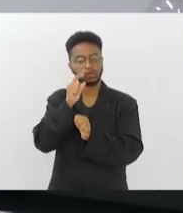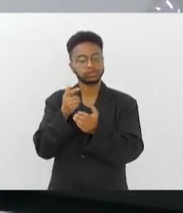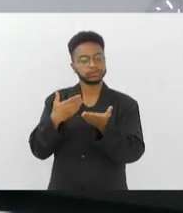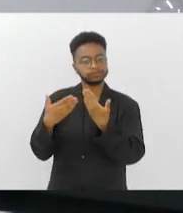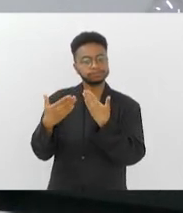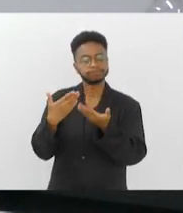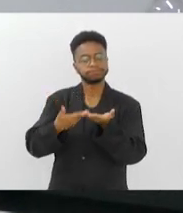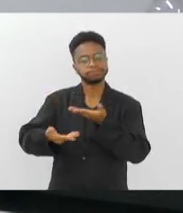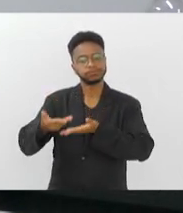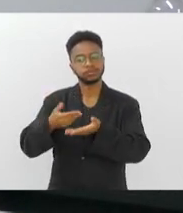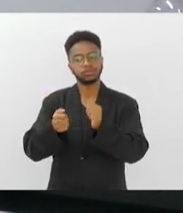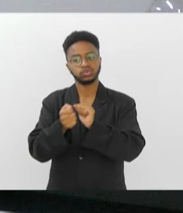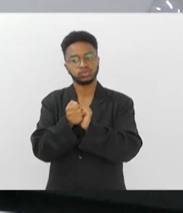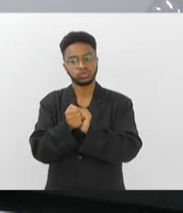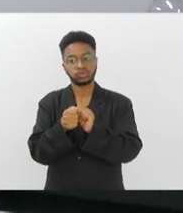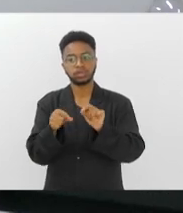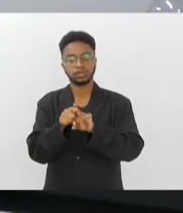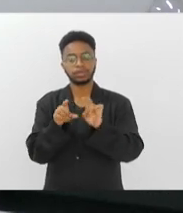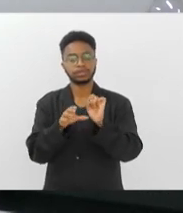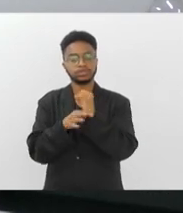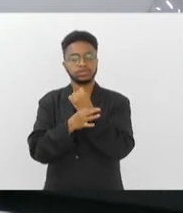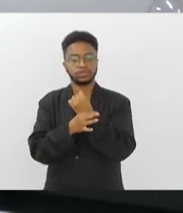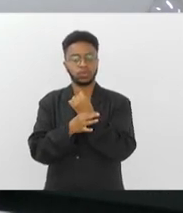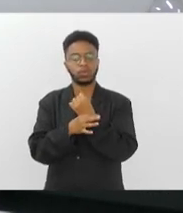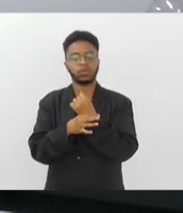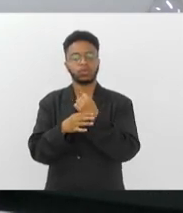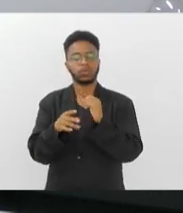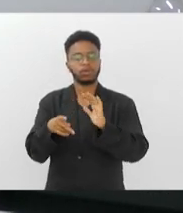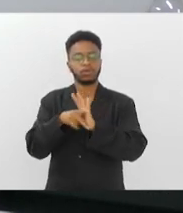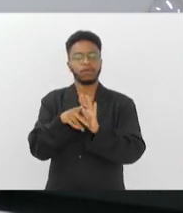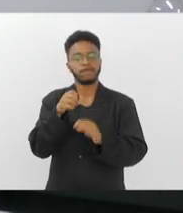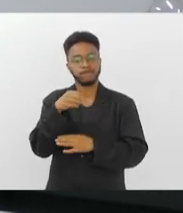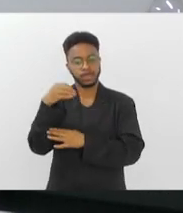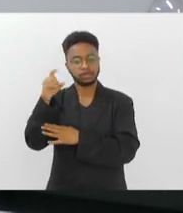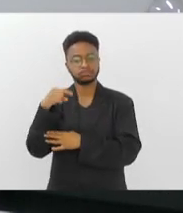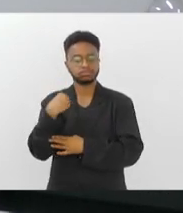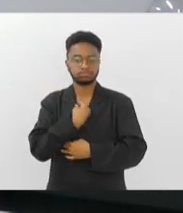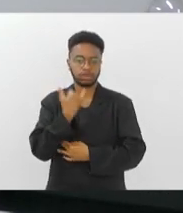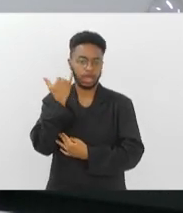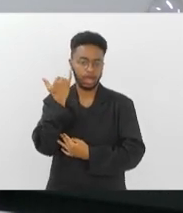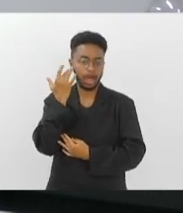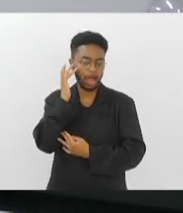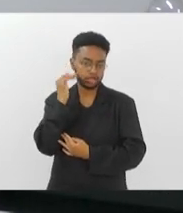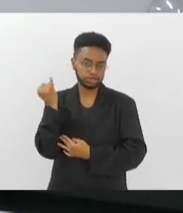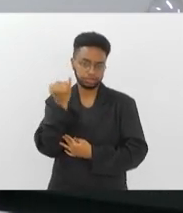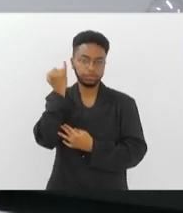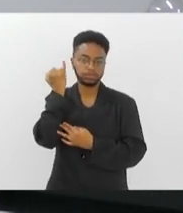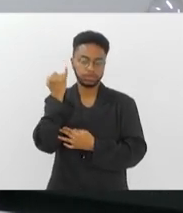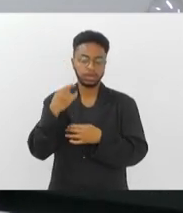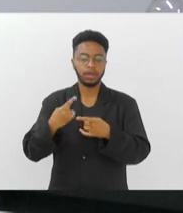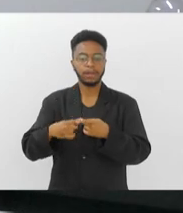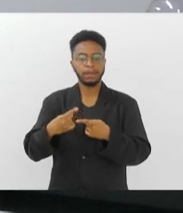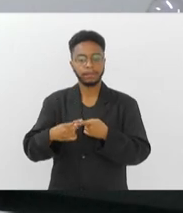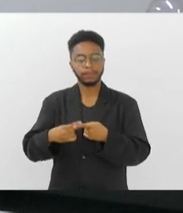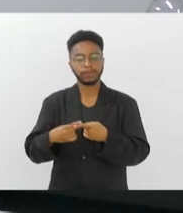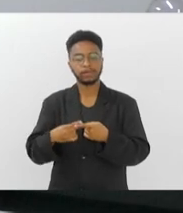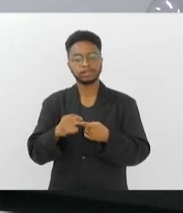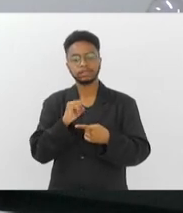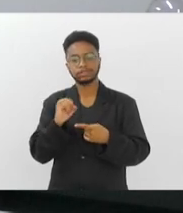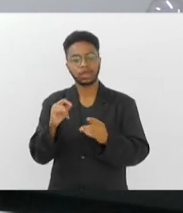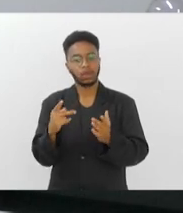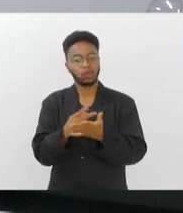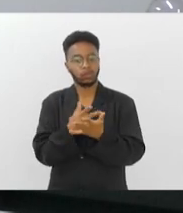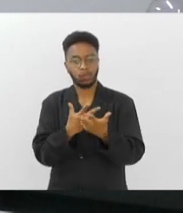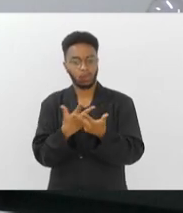mundo junto. Tá? E o seguro viagem, que o seguro viagem a gente acha muito importante ter um seguro viagem, porque qualquer coisa que